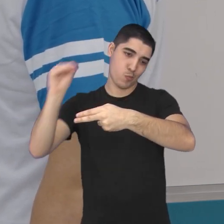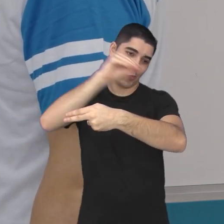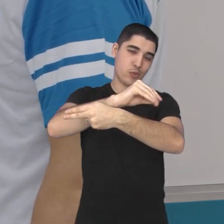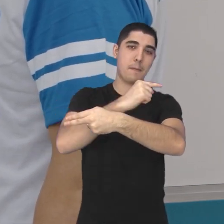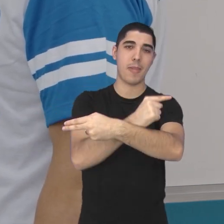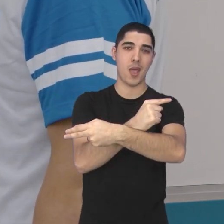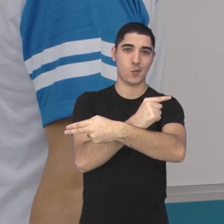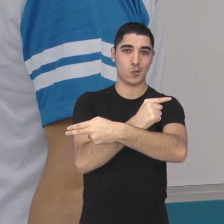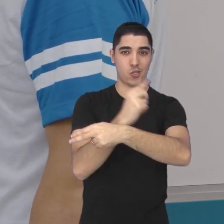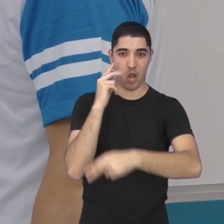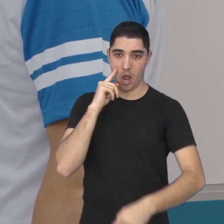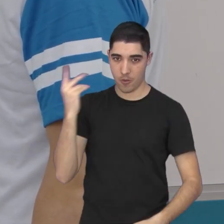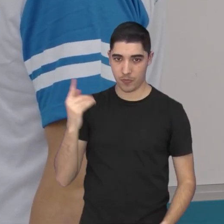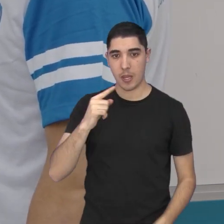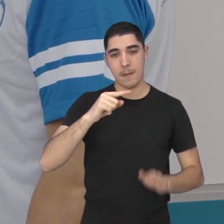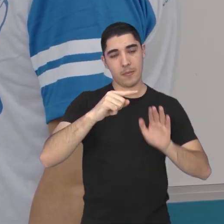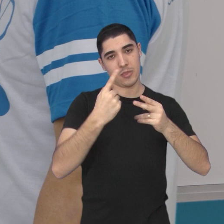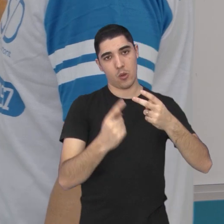ser 1/5 de x.